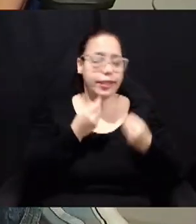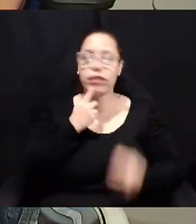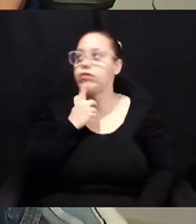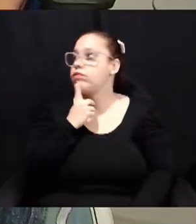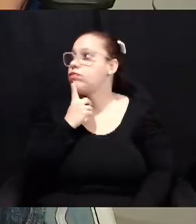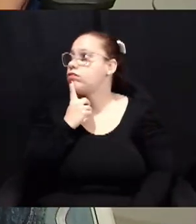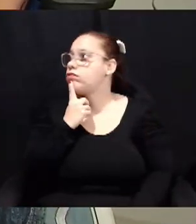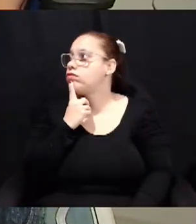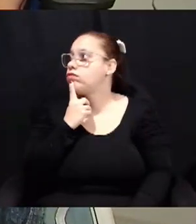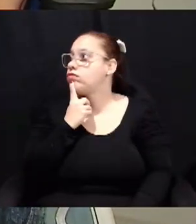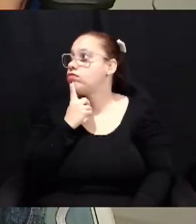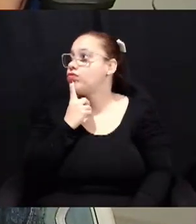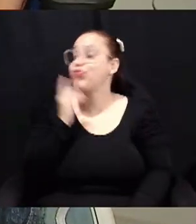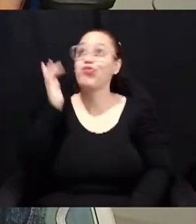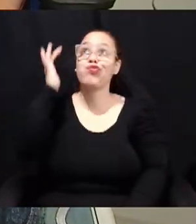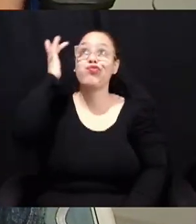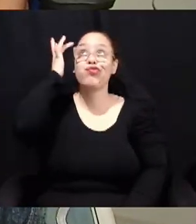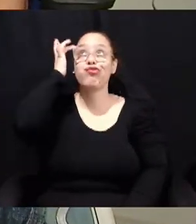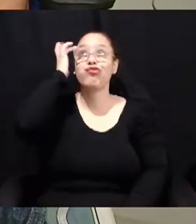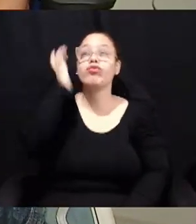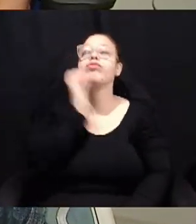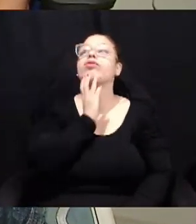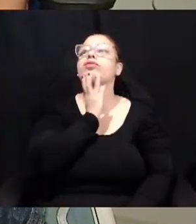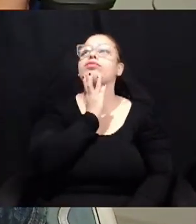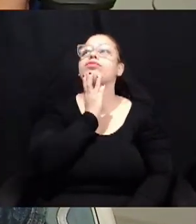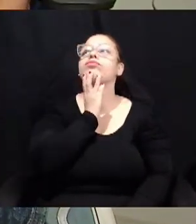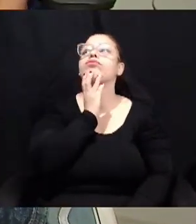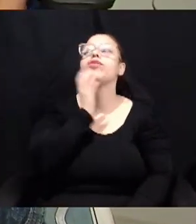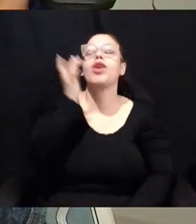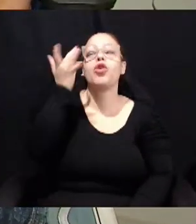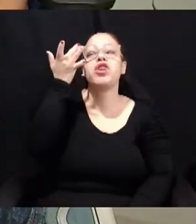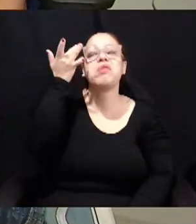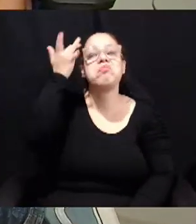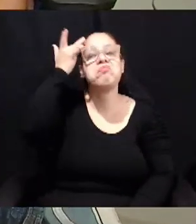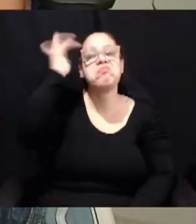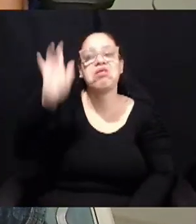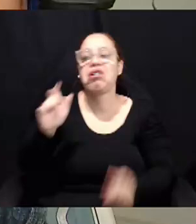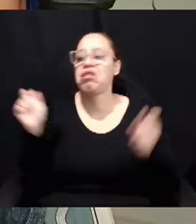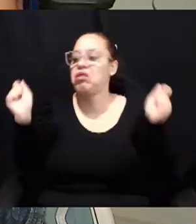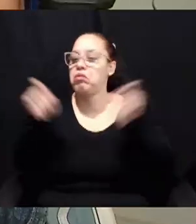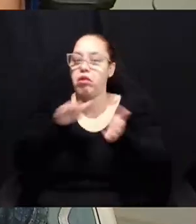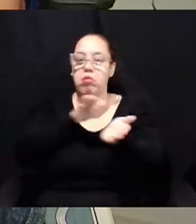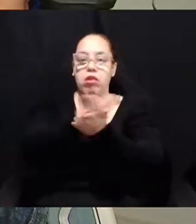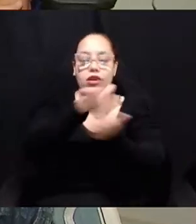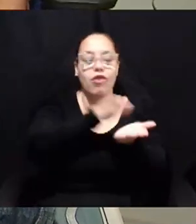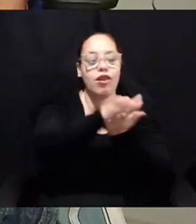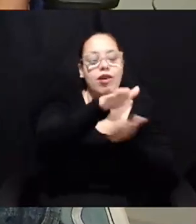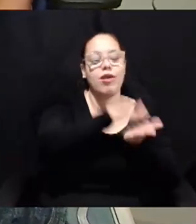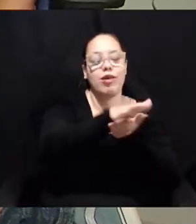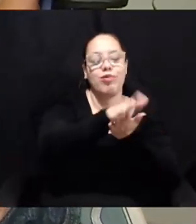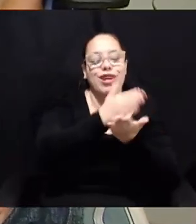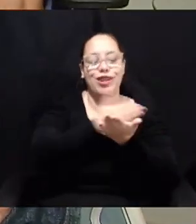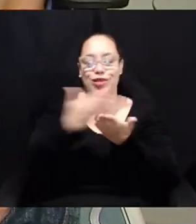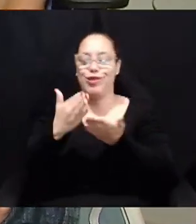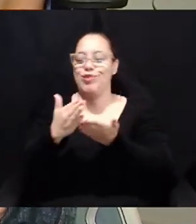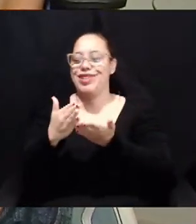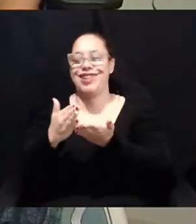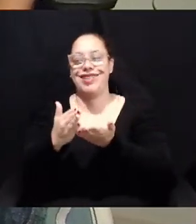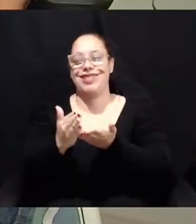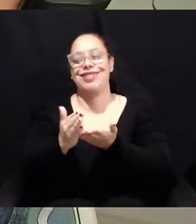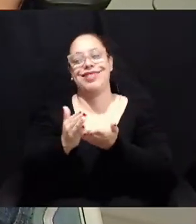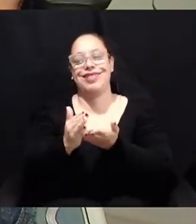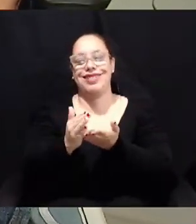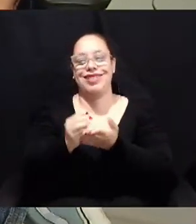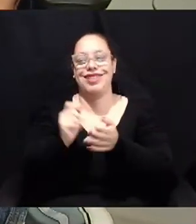A gente, na verdade, eu não sabia nem que era possível eu imprimir um quadrinho, assim, no começo, quando eu comecei, né? Eu fazia